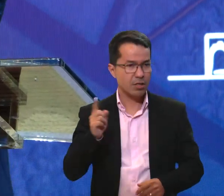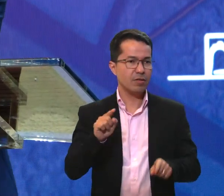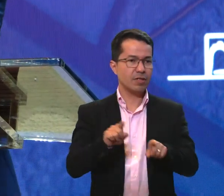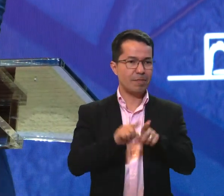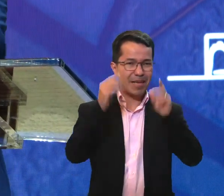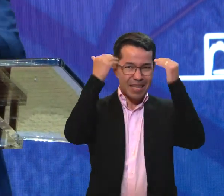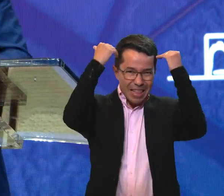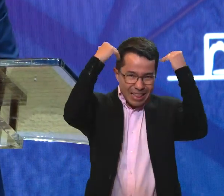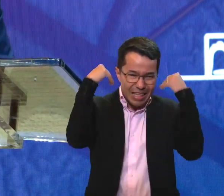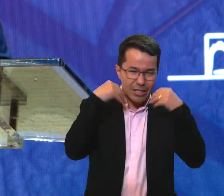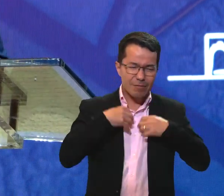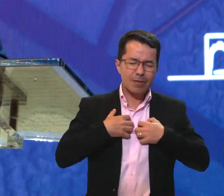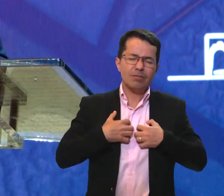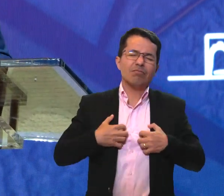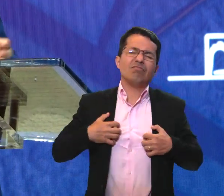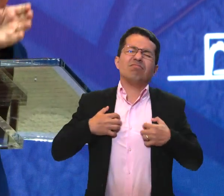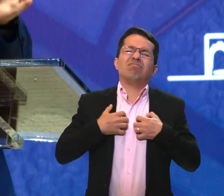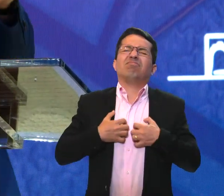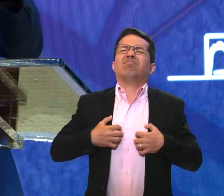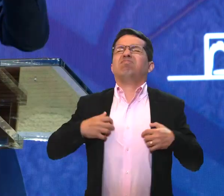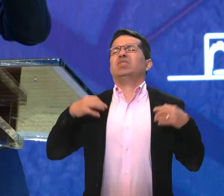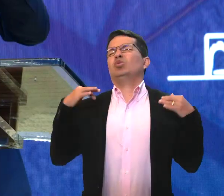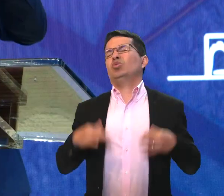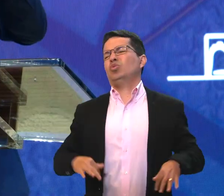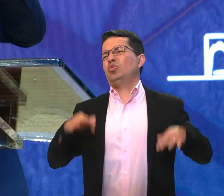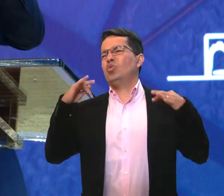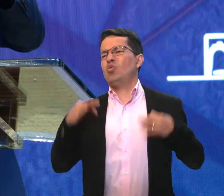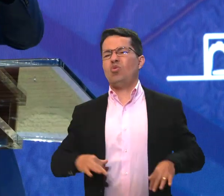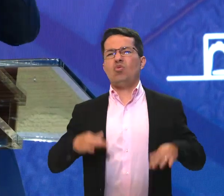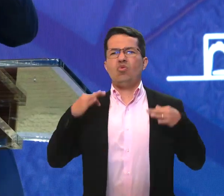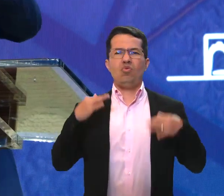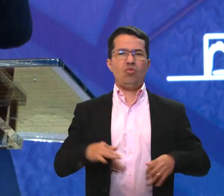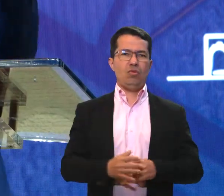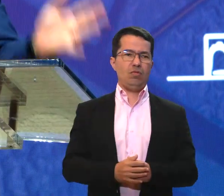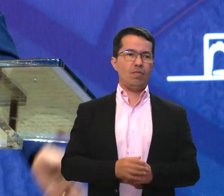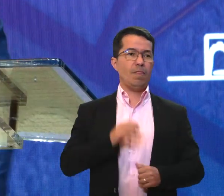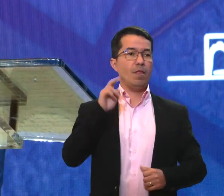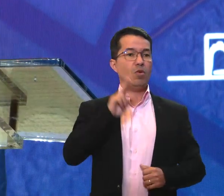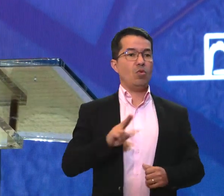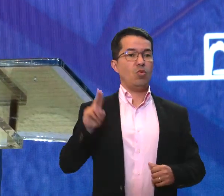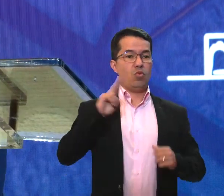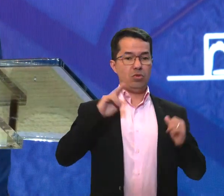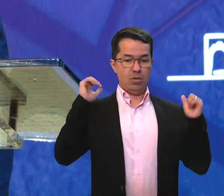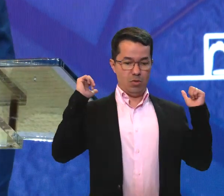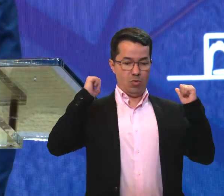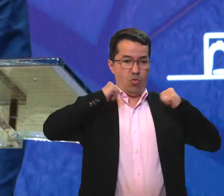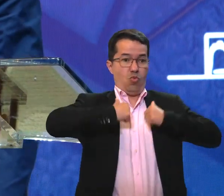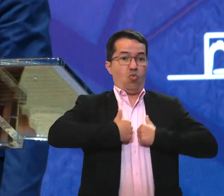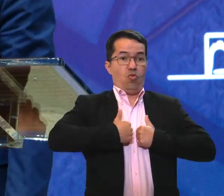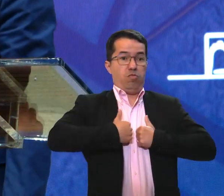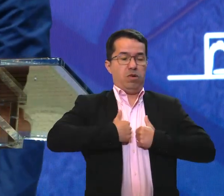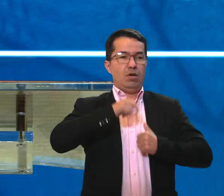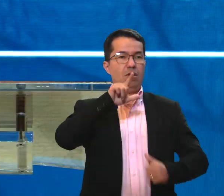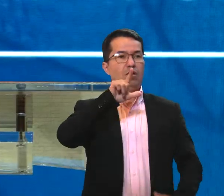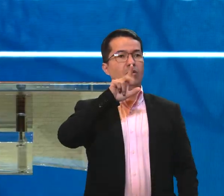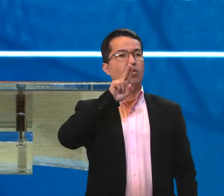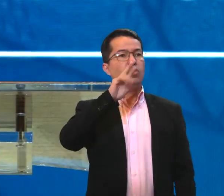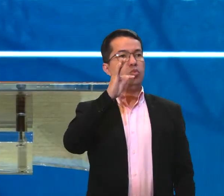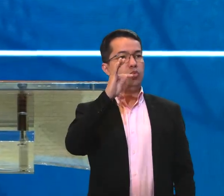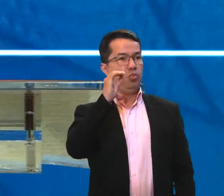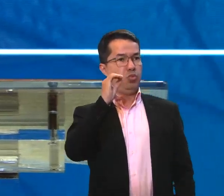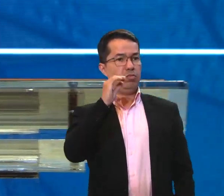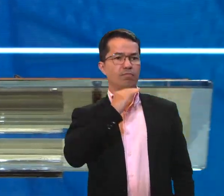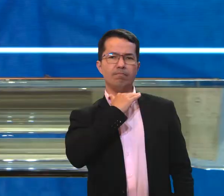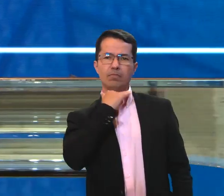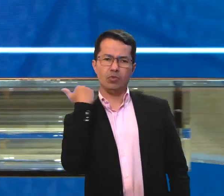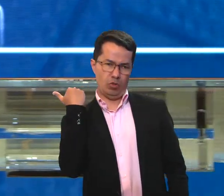sare a terra, a Bíblia diz, vestem de luto. O que isso significa? Sabe, cada